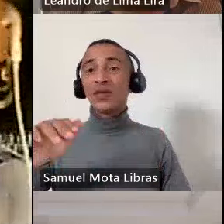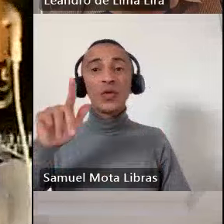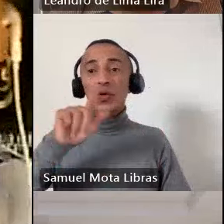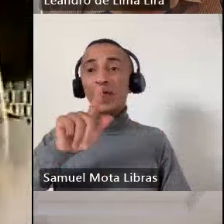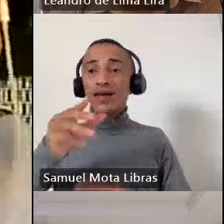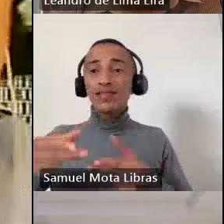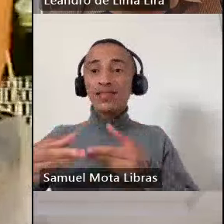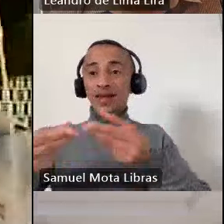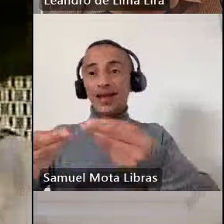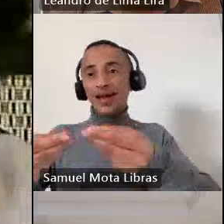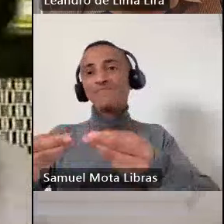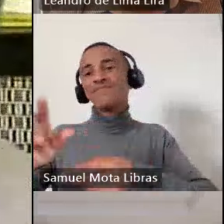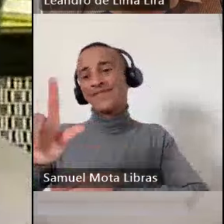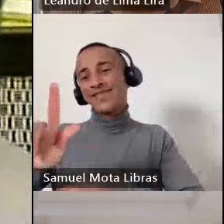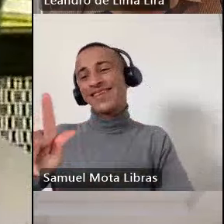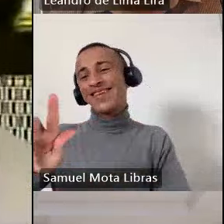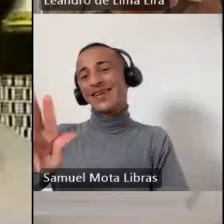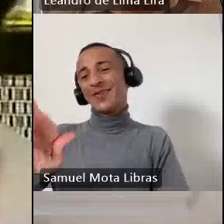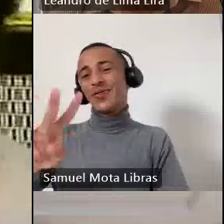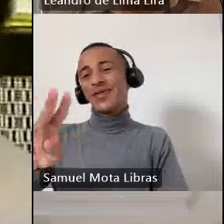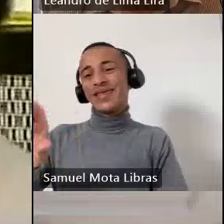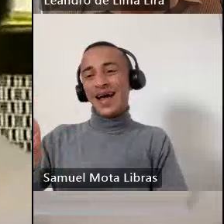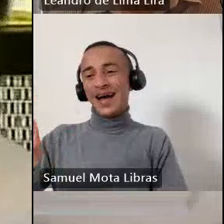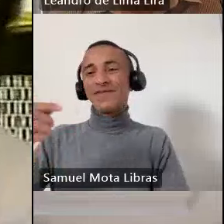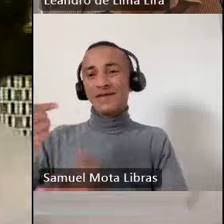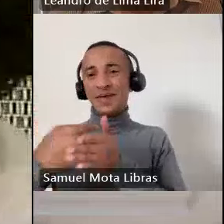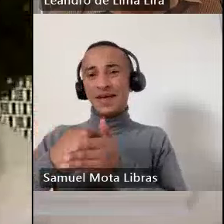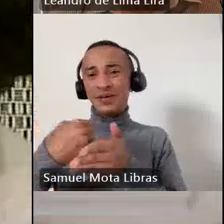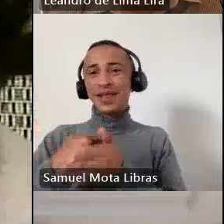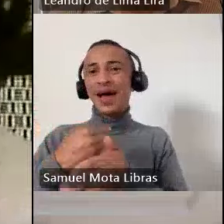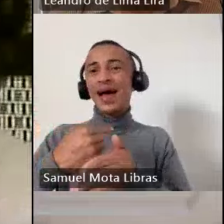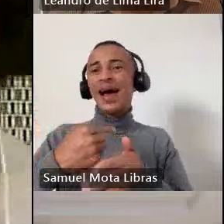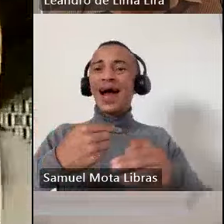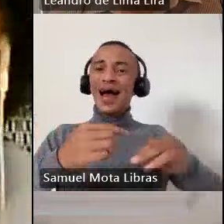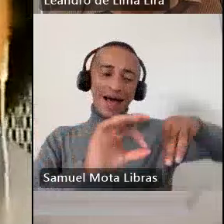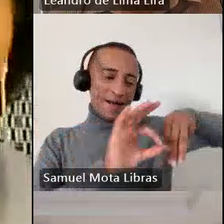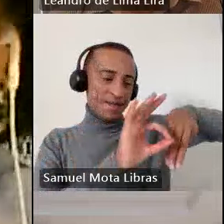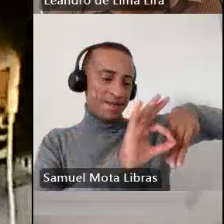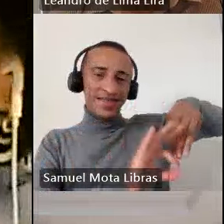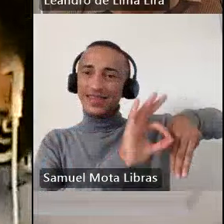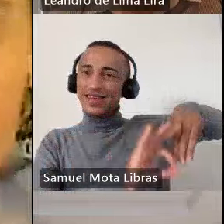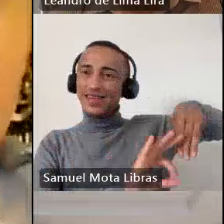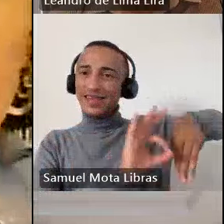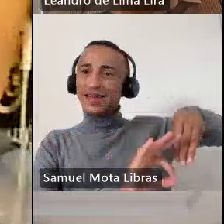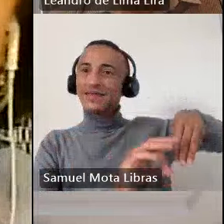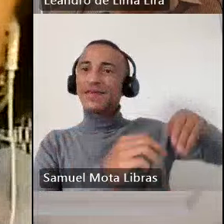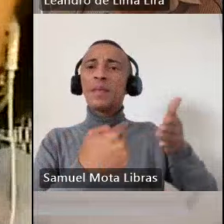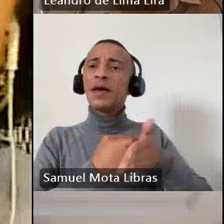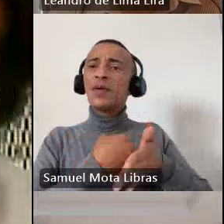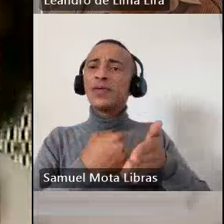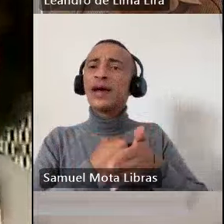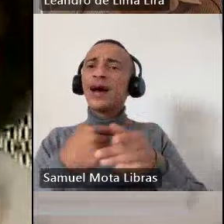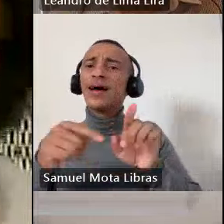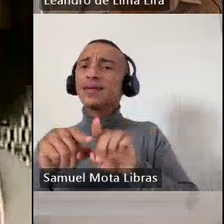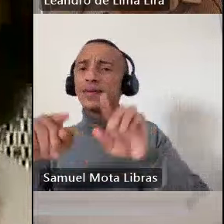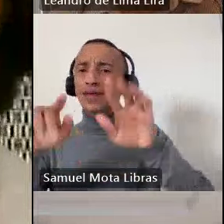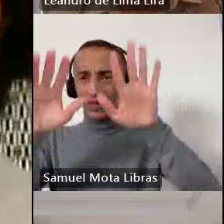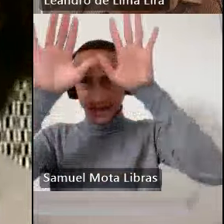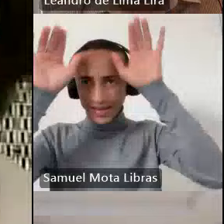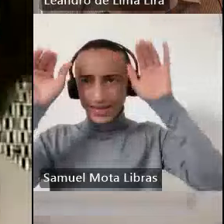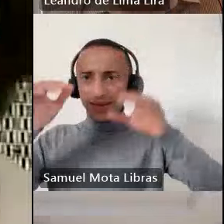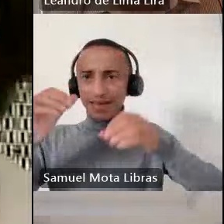perguntar né a ministra vai perguntar o por que não foi eh as pessoas o TCU vai perguntar e a gente vai ter que